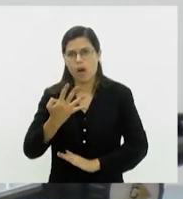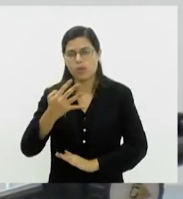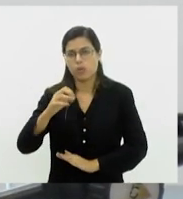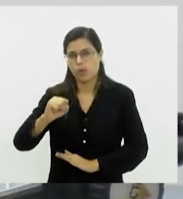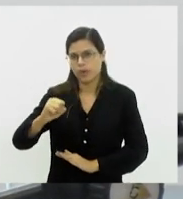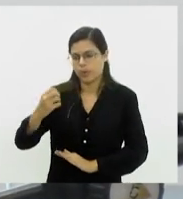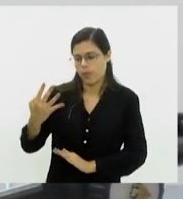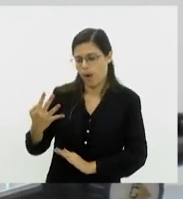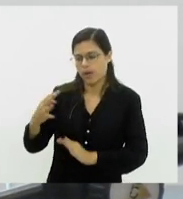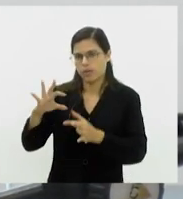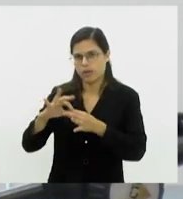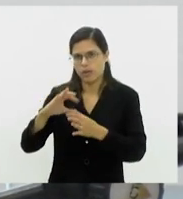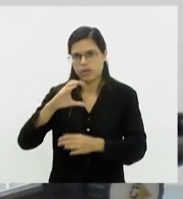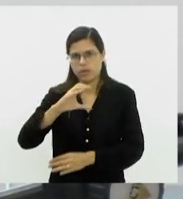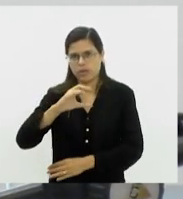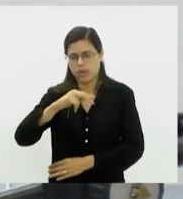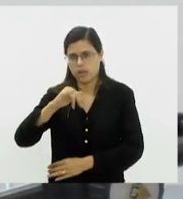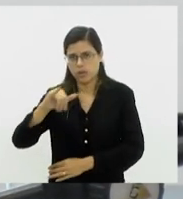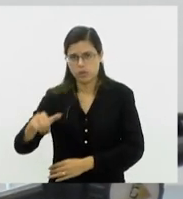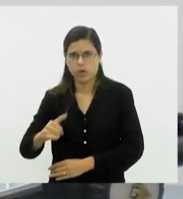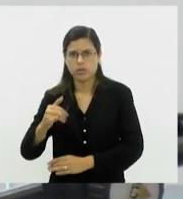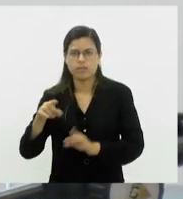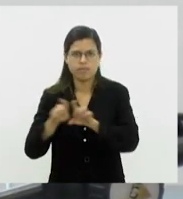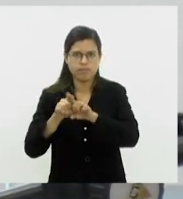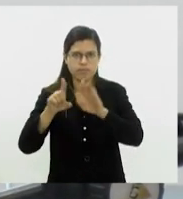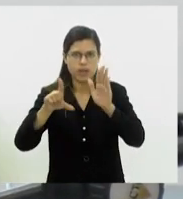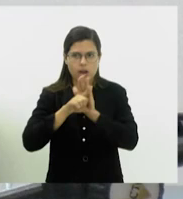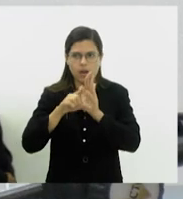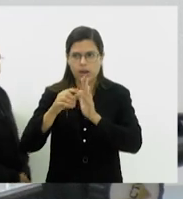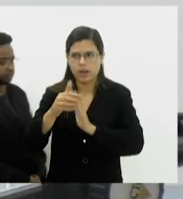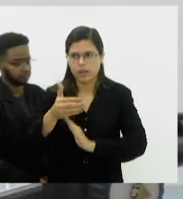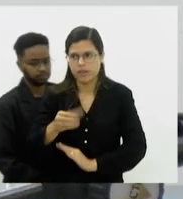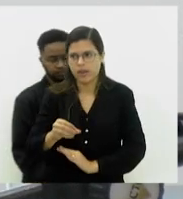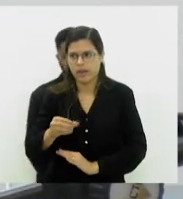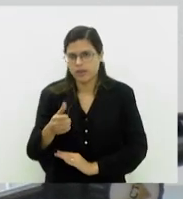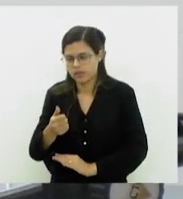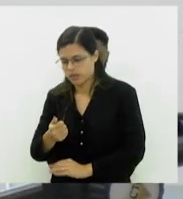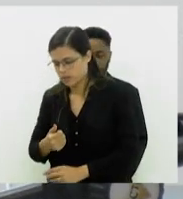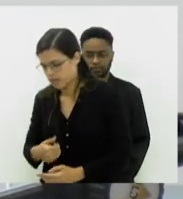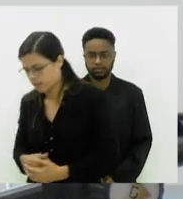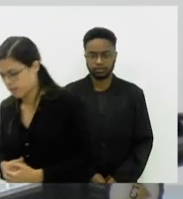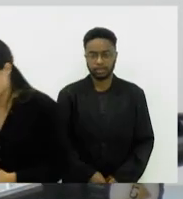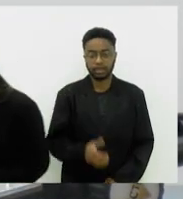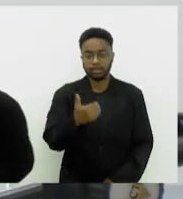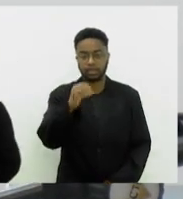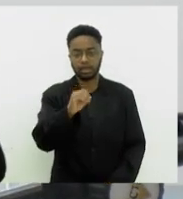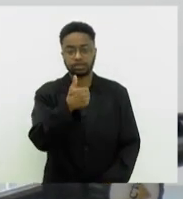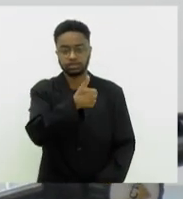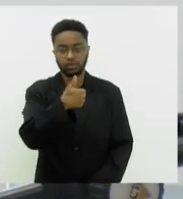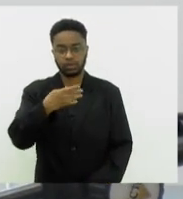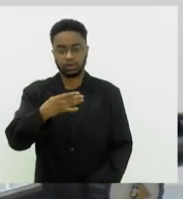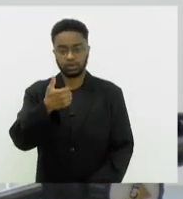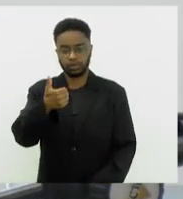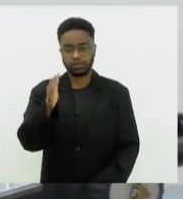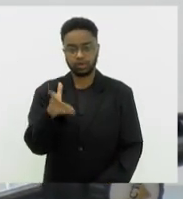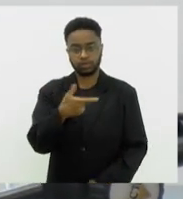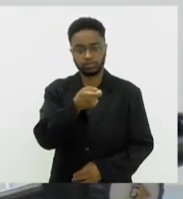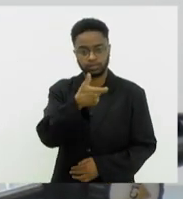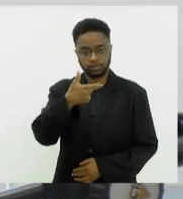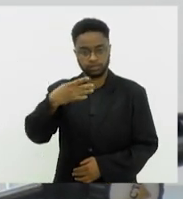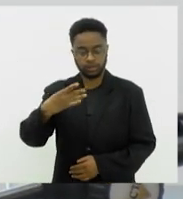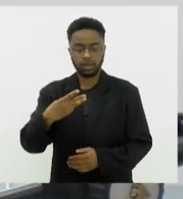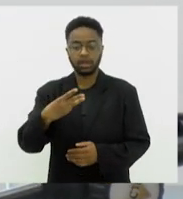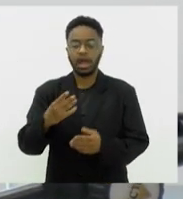CNJ bem bem como a lei 10141 de 2023 aprovada nessa casa sej